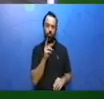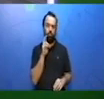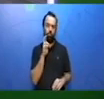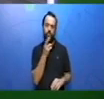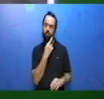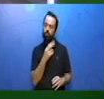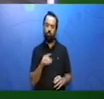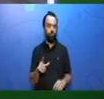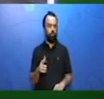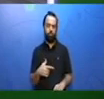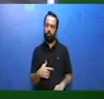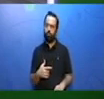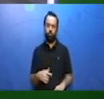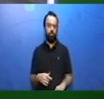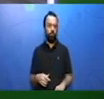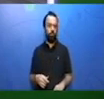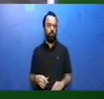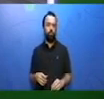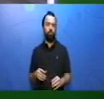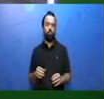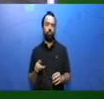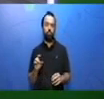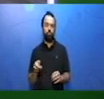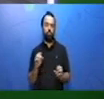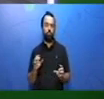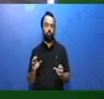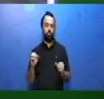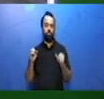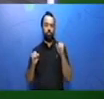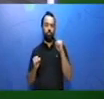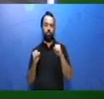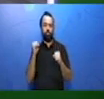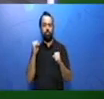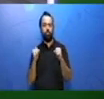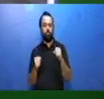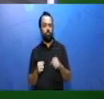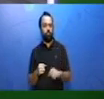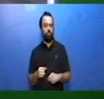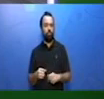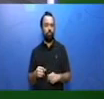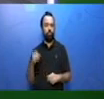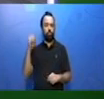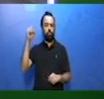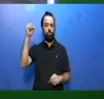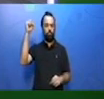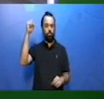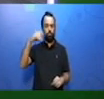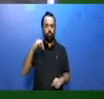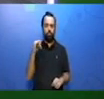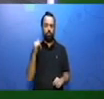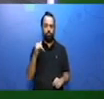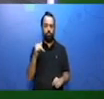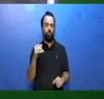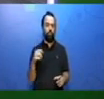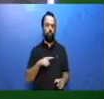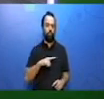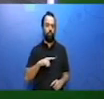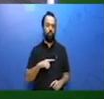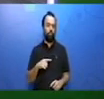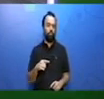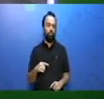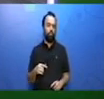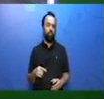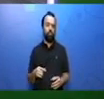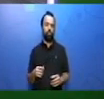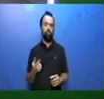Há apenas indústrias. Tem energia elétrica e as ruas são asfaltadas. Eu e meu amigo Chico